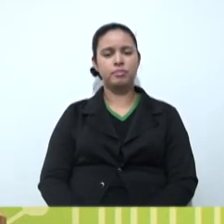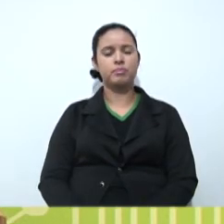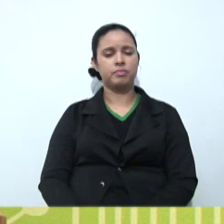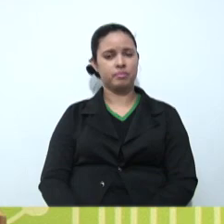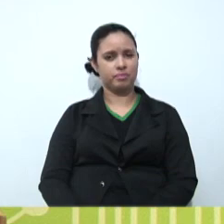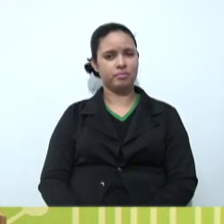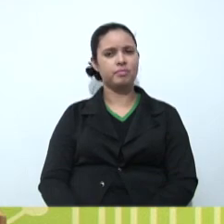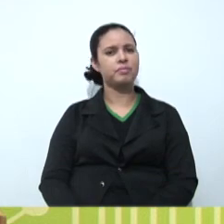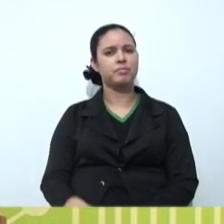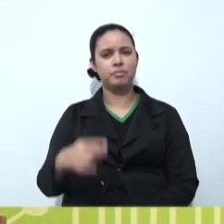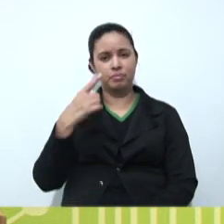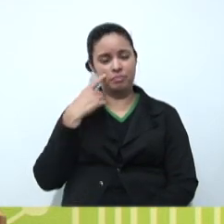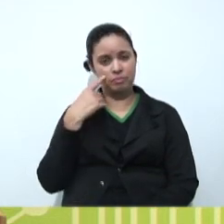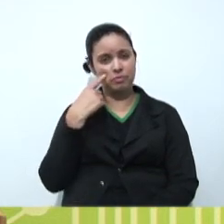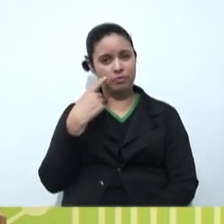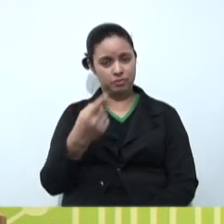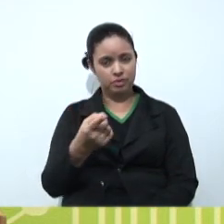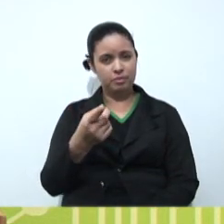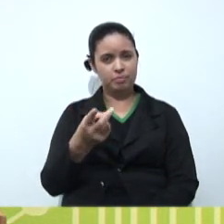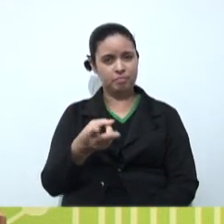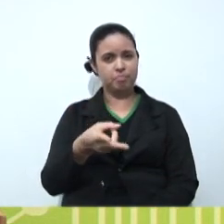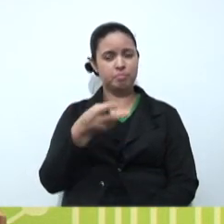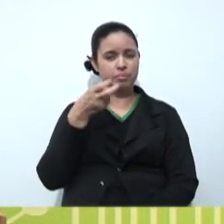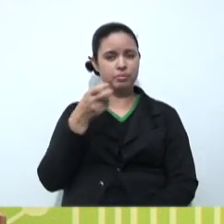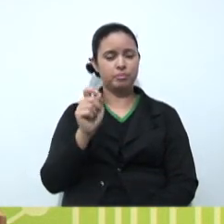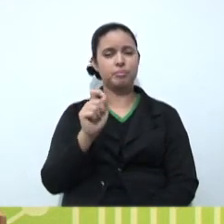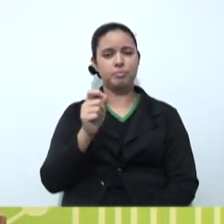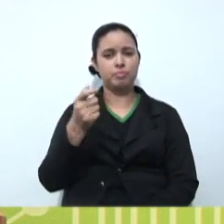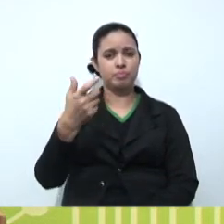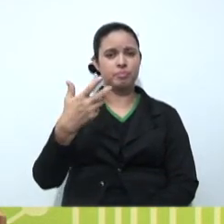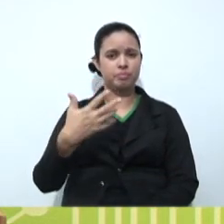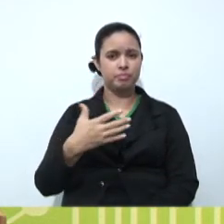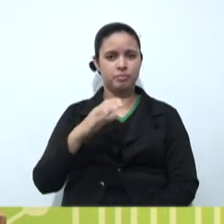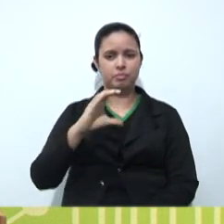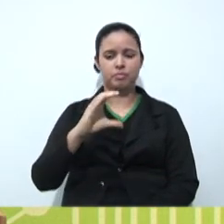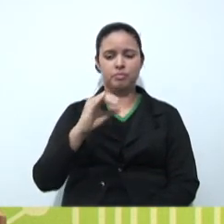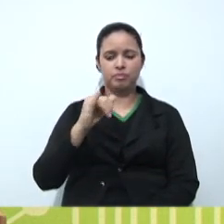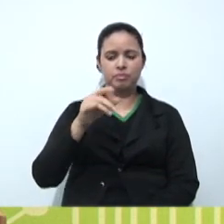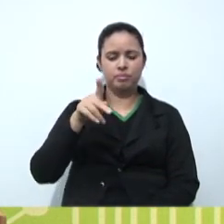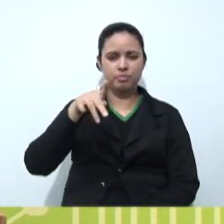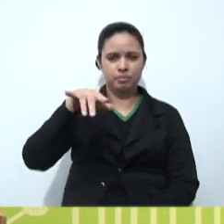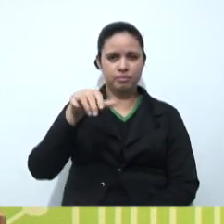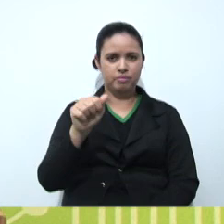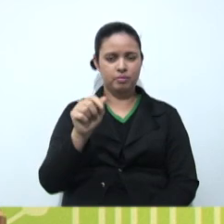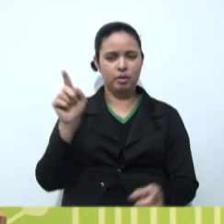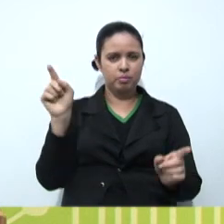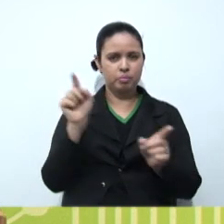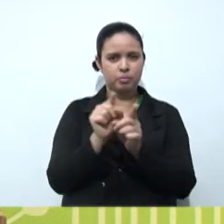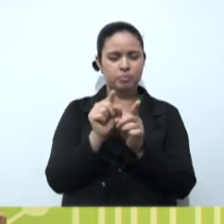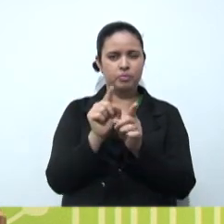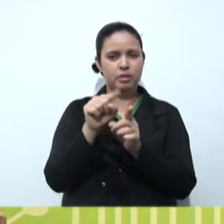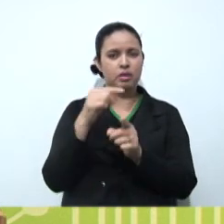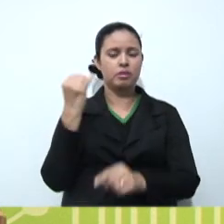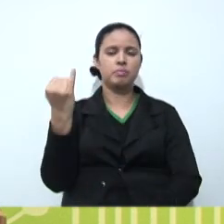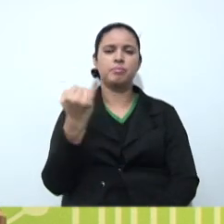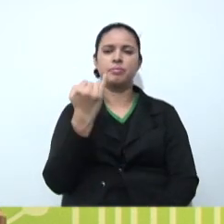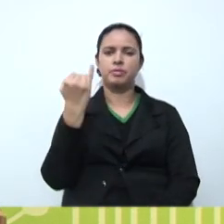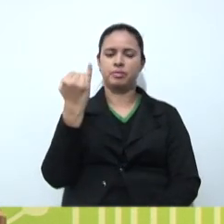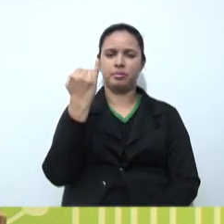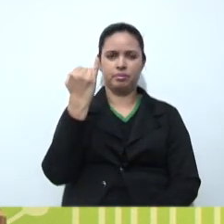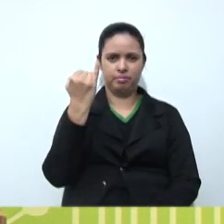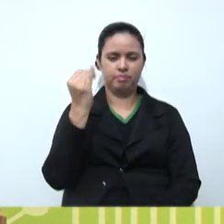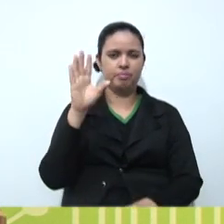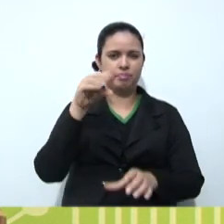Você viu aí que nesse vídeo, muito bem explicado sobre a CIPA, de algo mais resumido, ela é muito importante